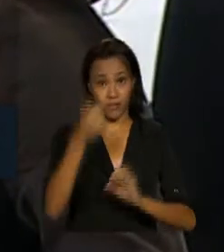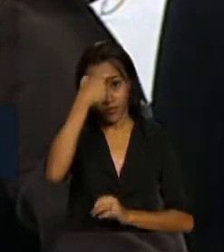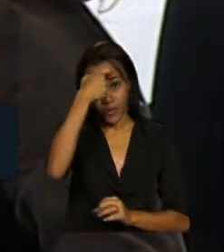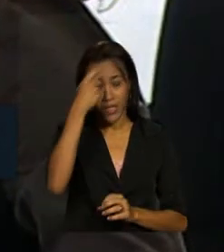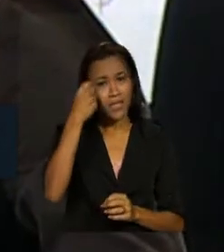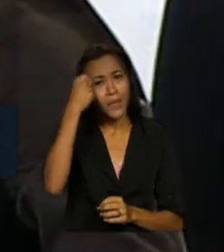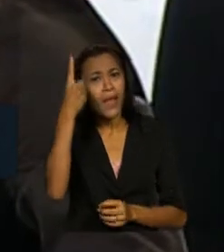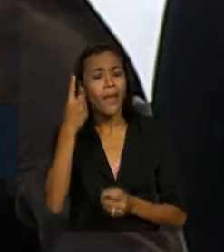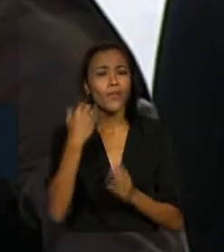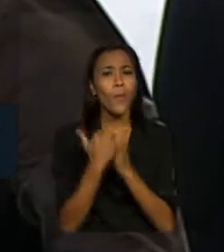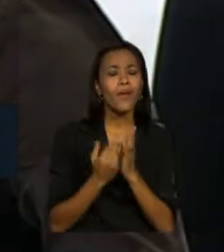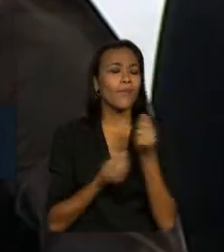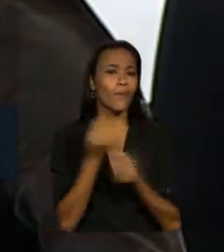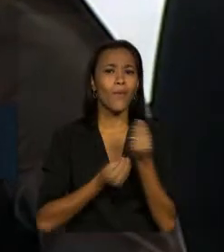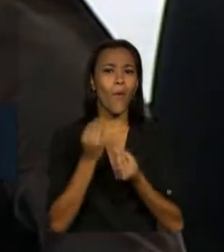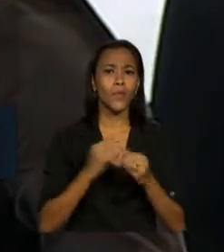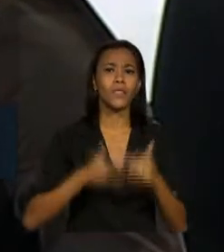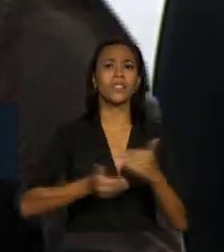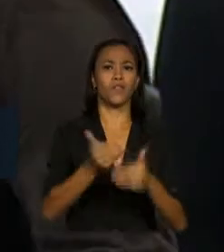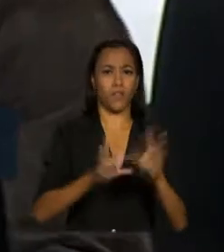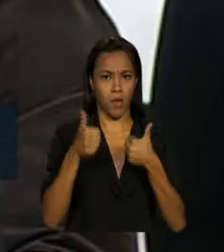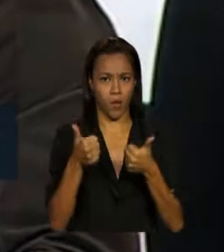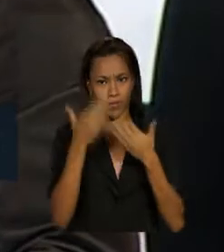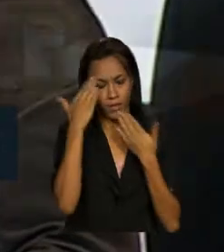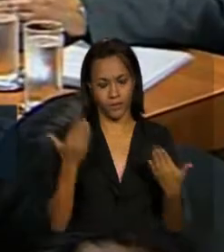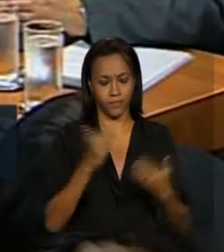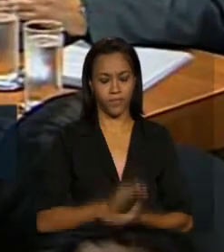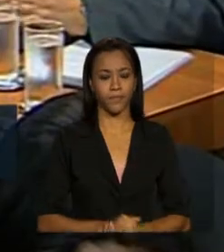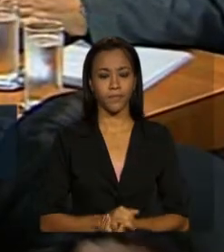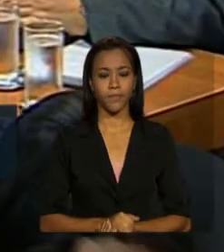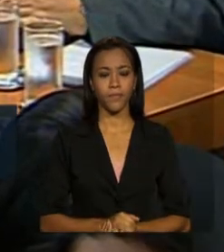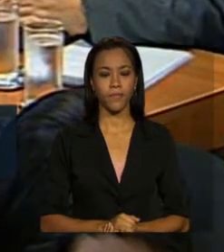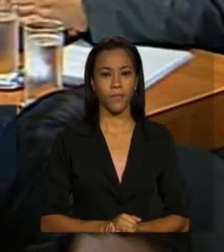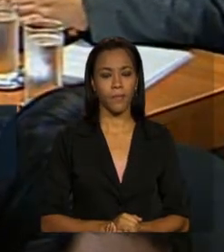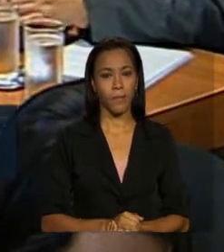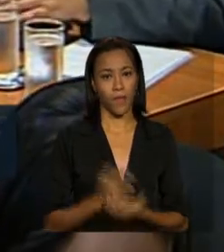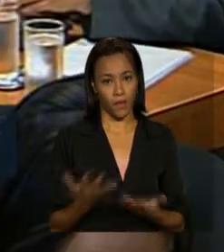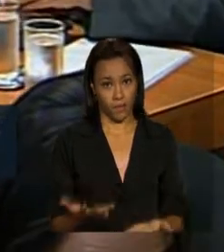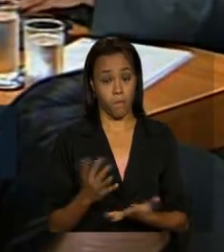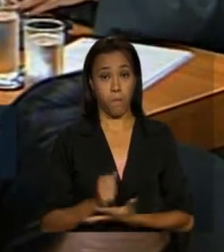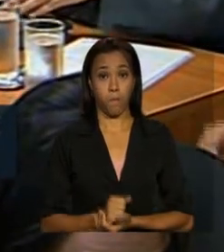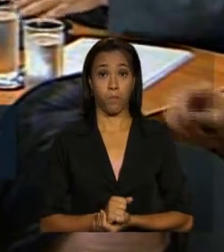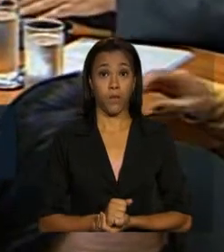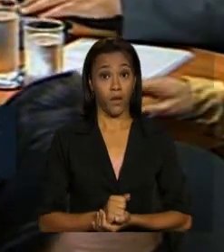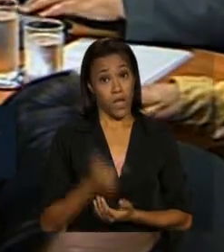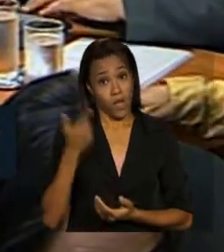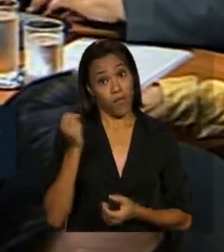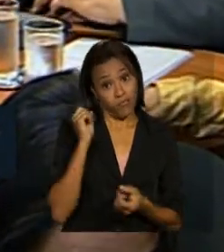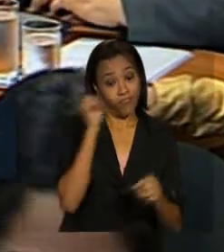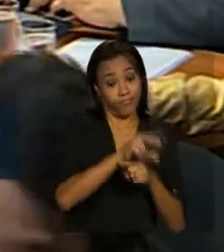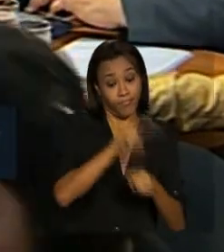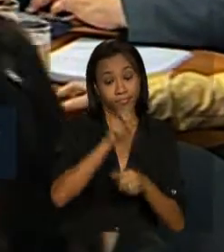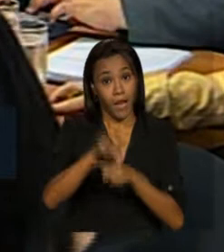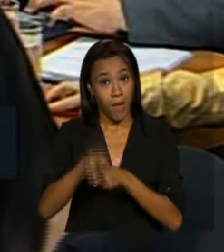do plano de tentar desenvolver melhor essa questão. Obrigada. Antônio José. Bom, quanto ao Mais Emprego, a questão